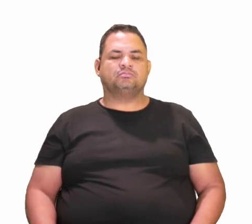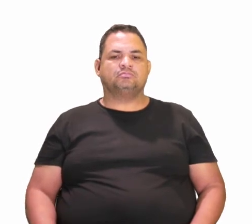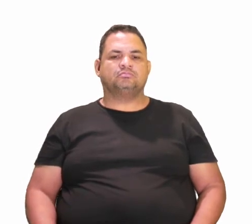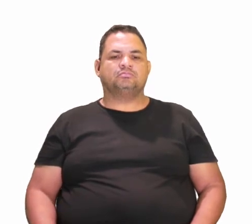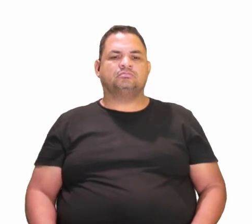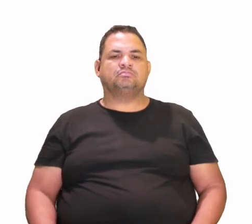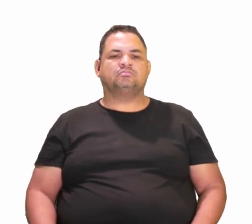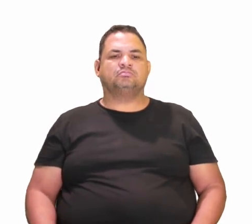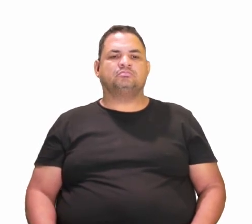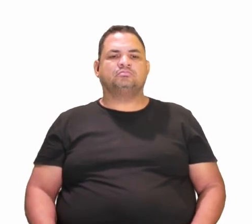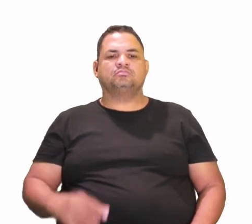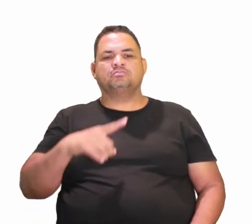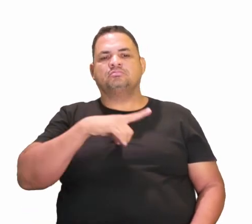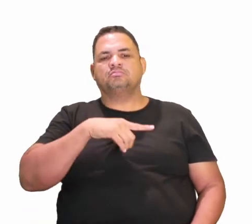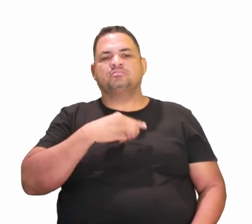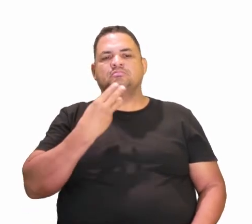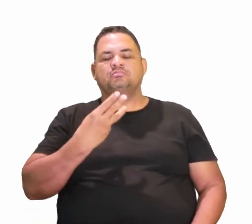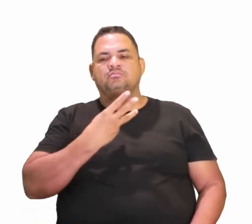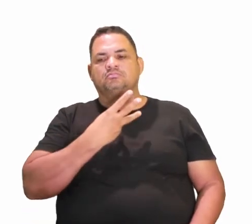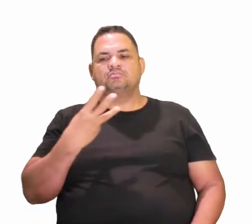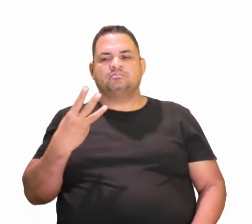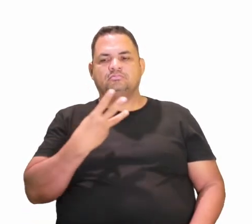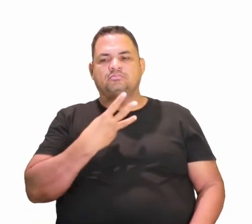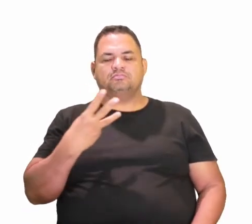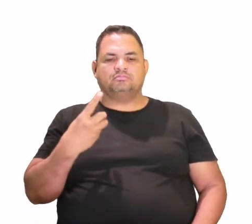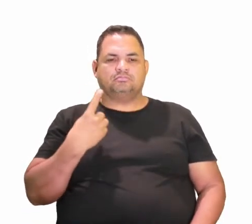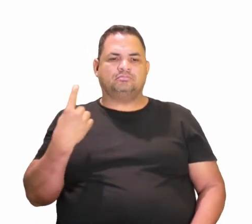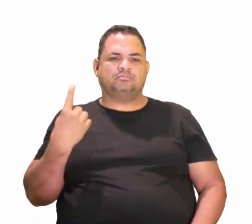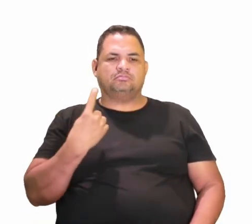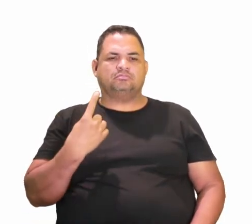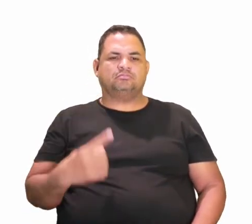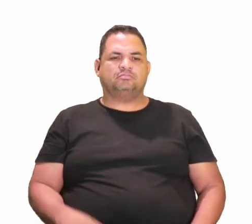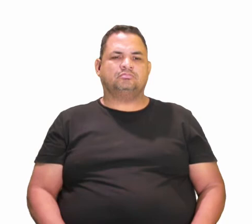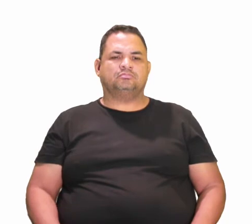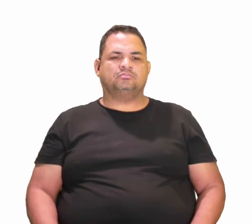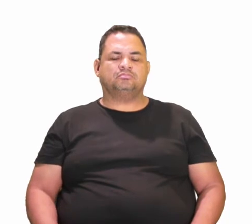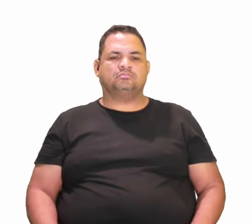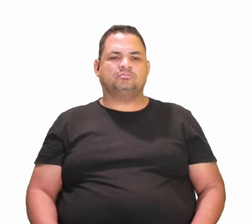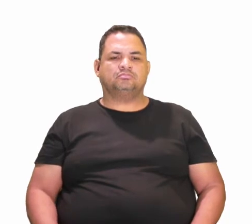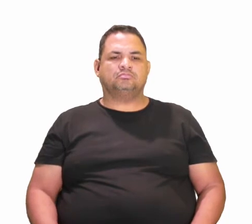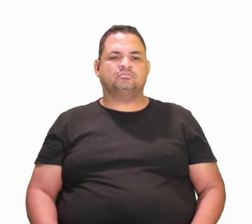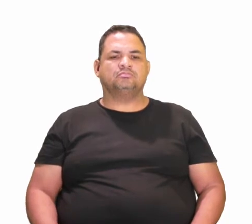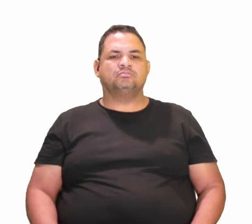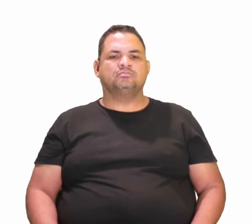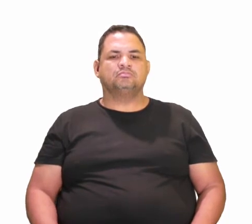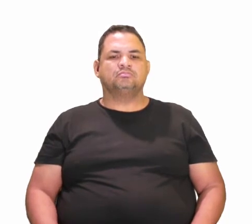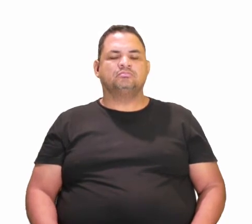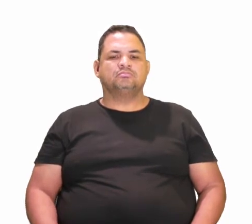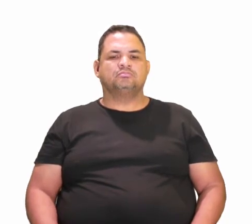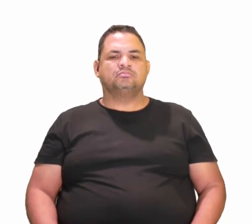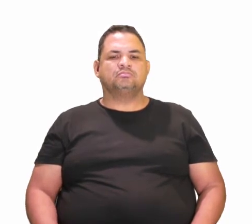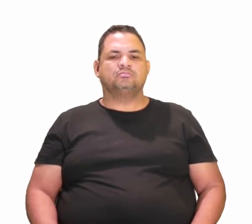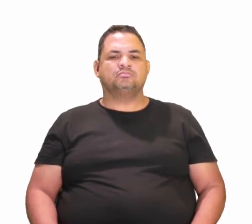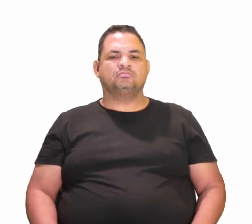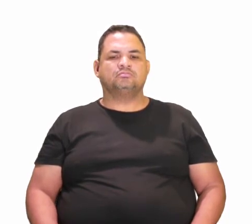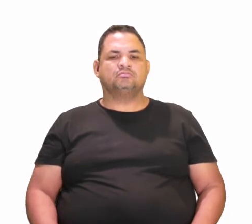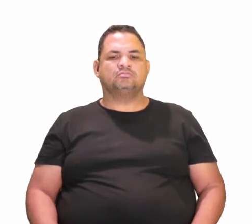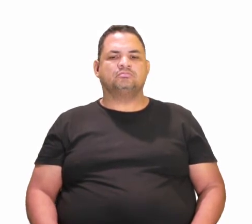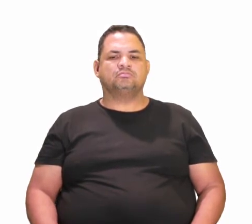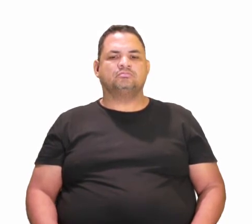você vai ter um 31 Lembrando que como é que faz essa questão do 31 aí você vai fazer o quê essa questão do